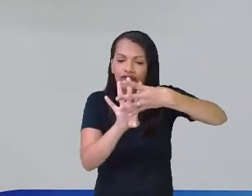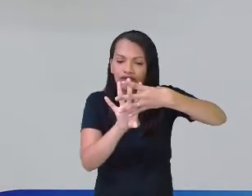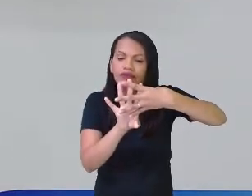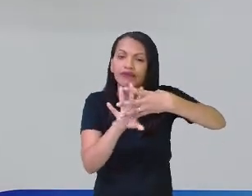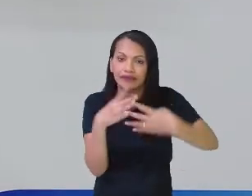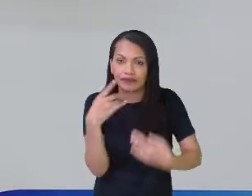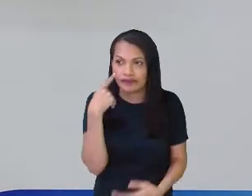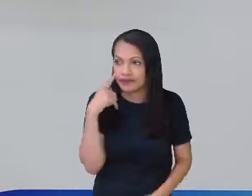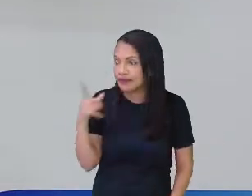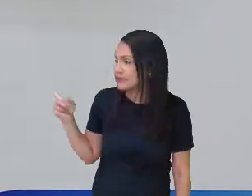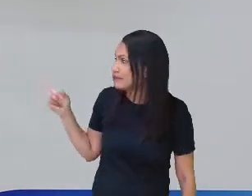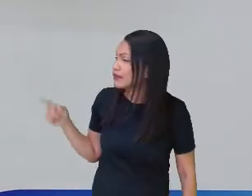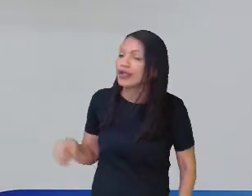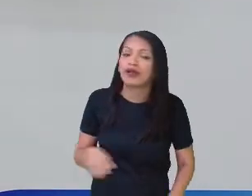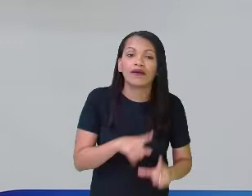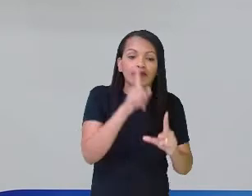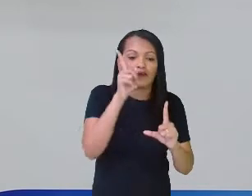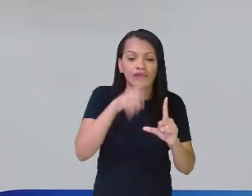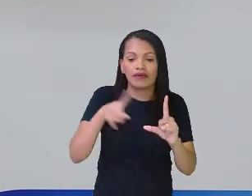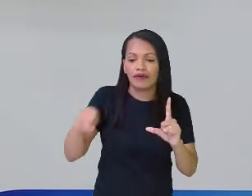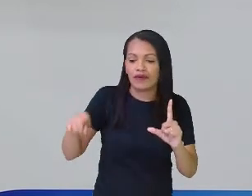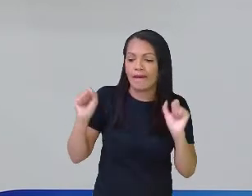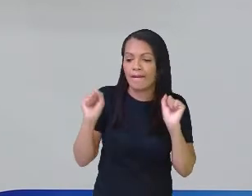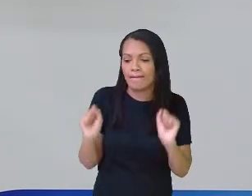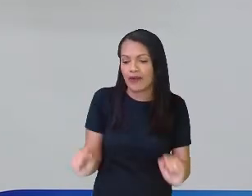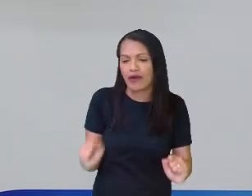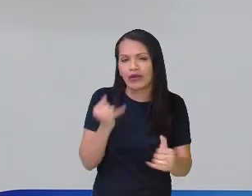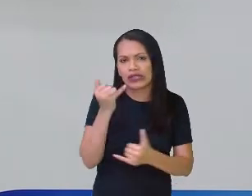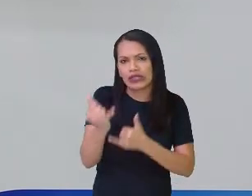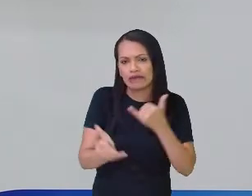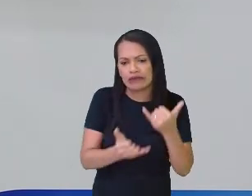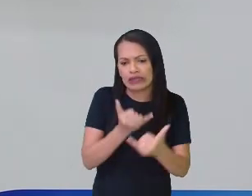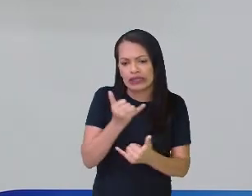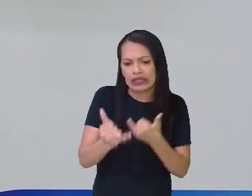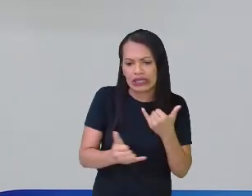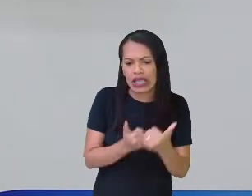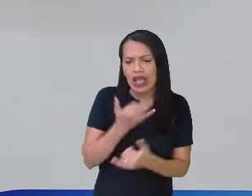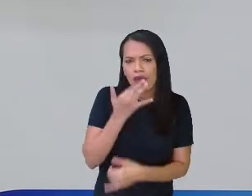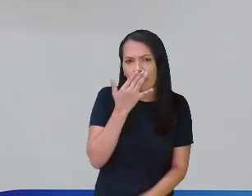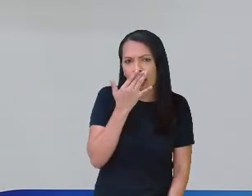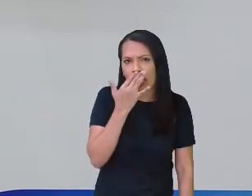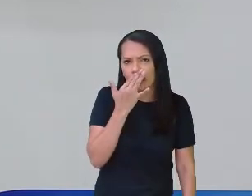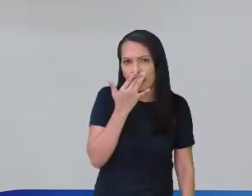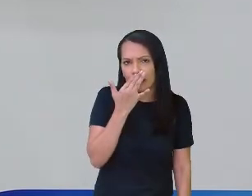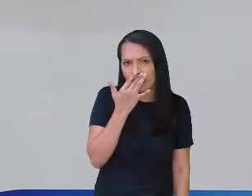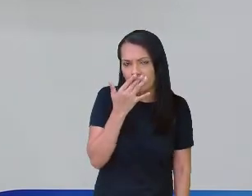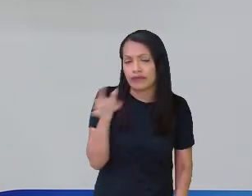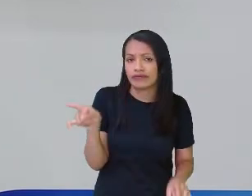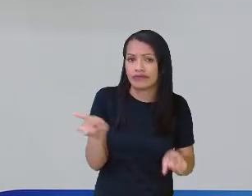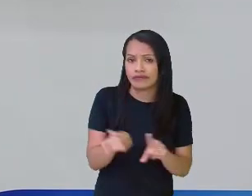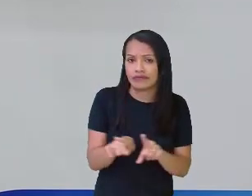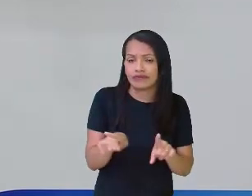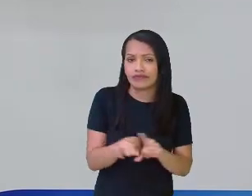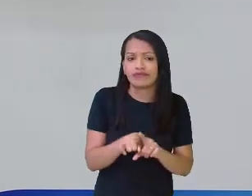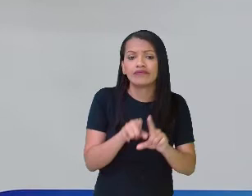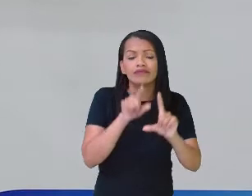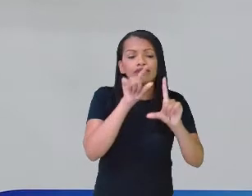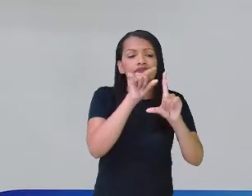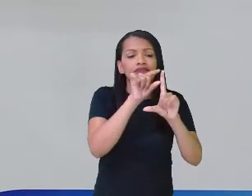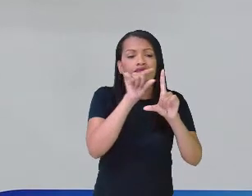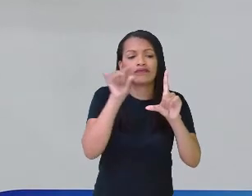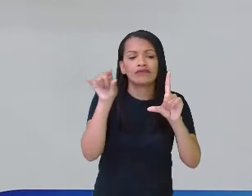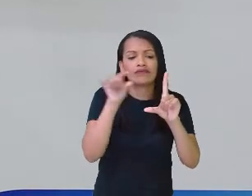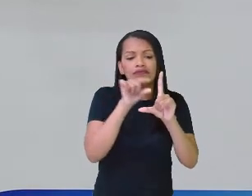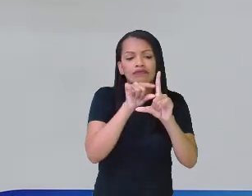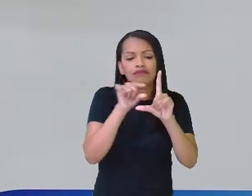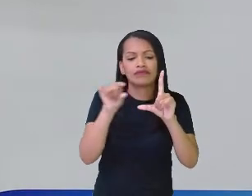gente pode brincar mais com as cores, a gente pode brincar com, no caso do gráfico de base, a gente bota um com